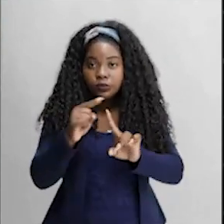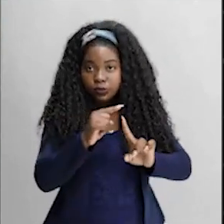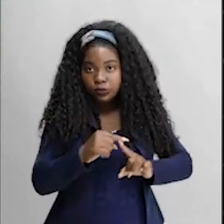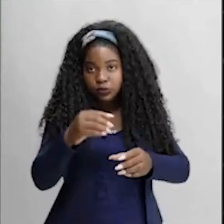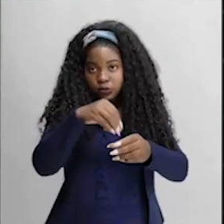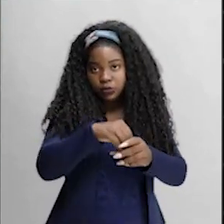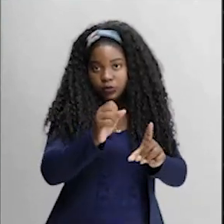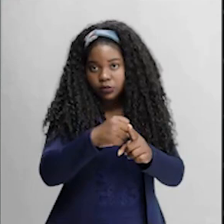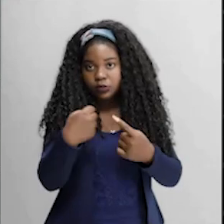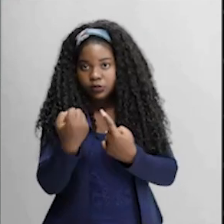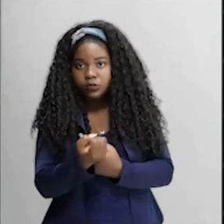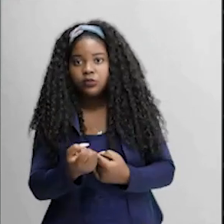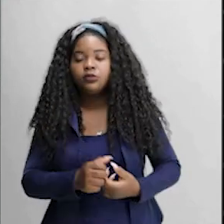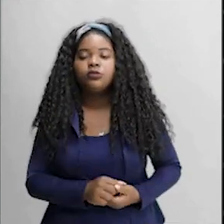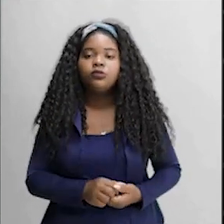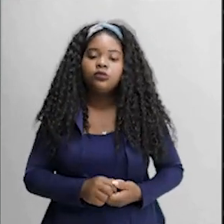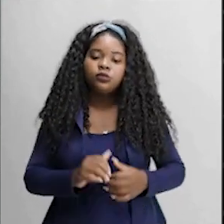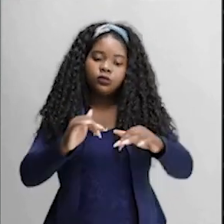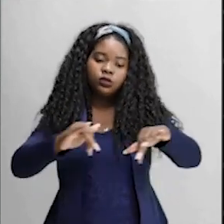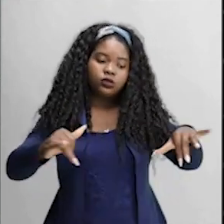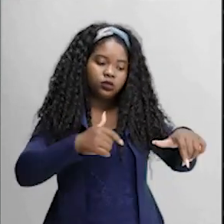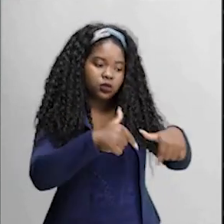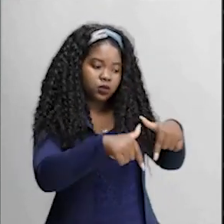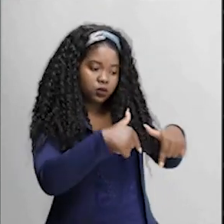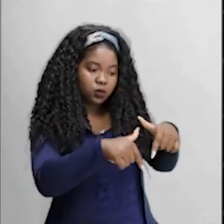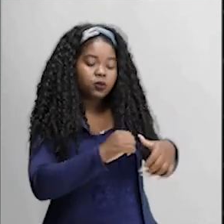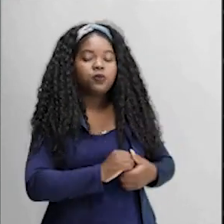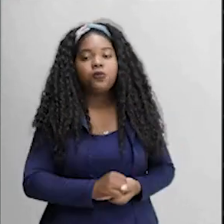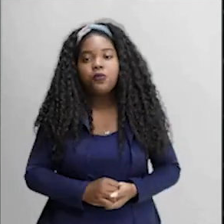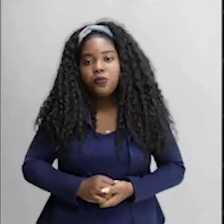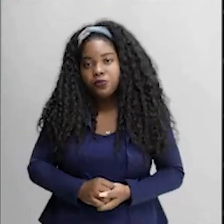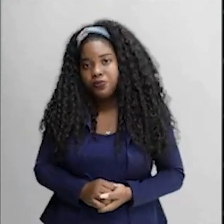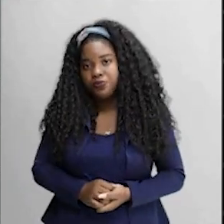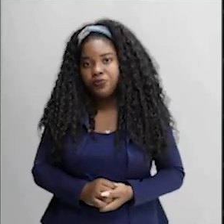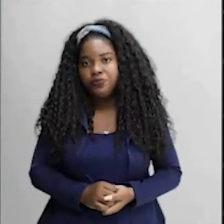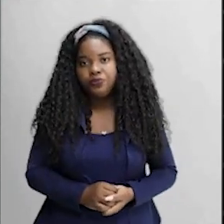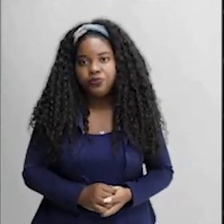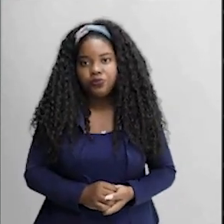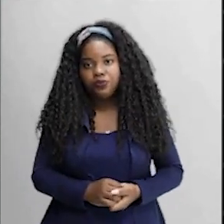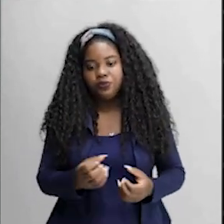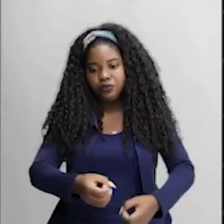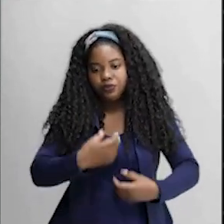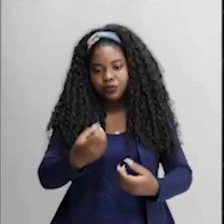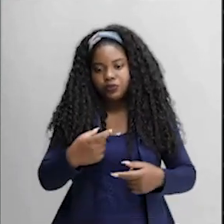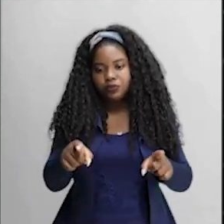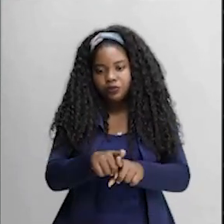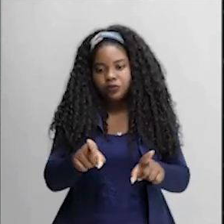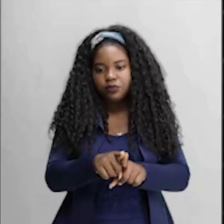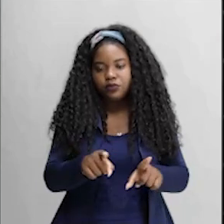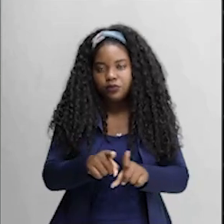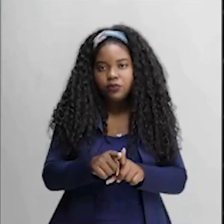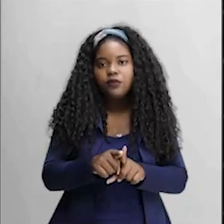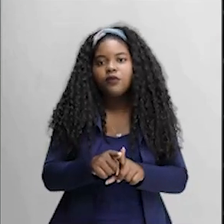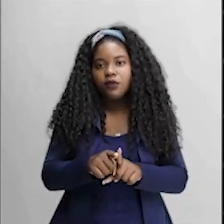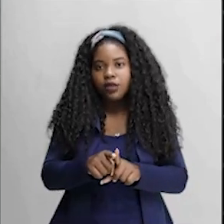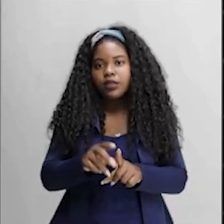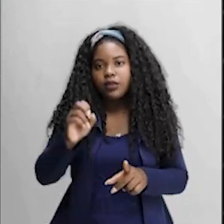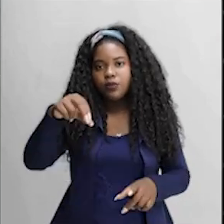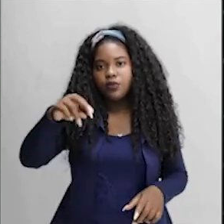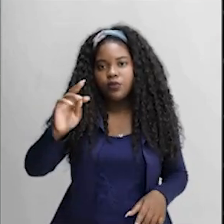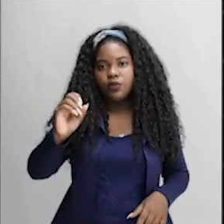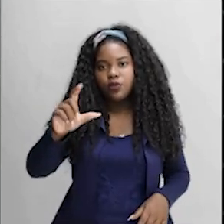dentro das sociedades dessa divisão do trabalho, de você lidar com esse lado produtivo e esse lado ontológico, que é a